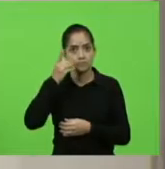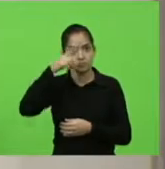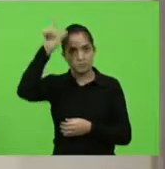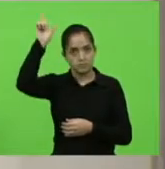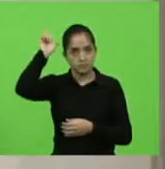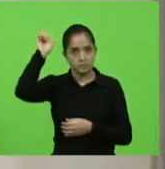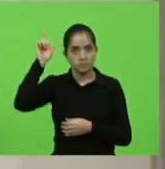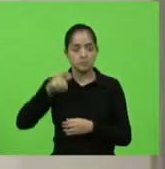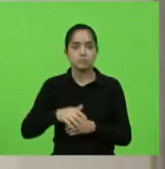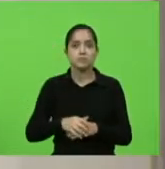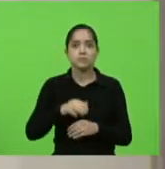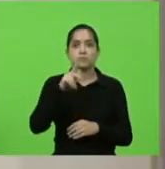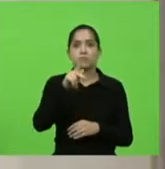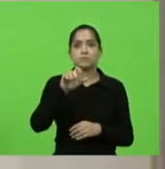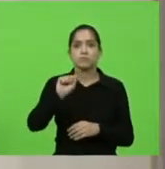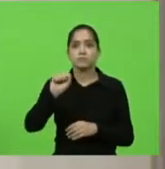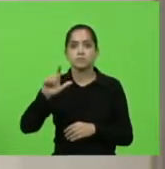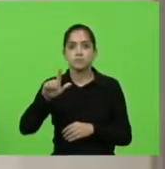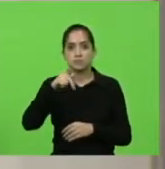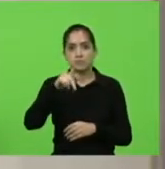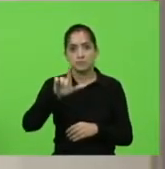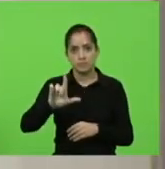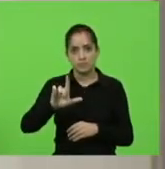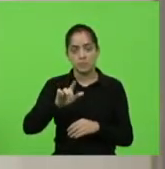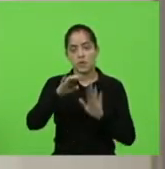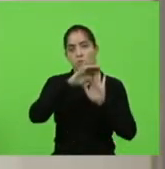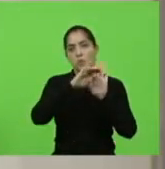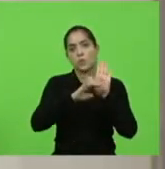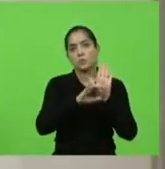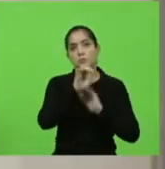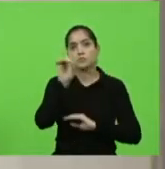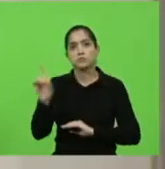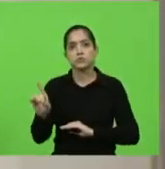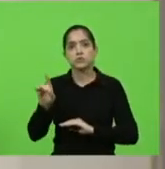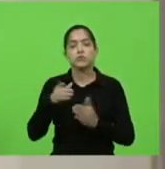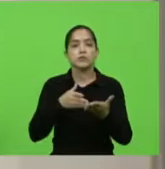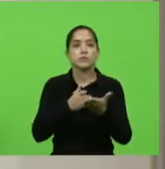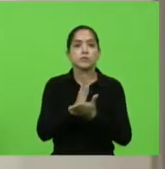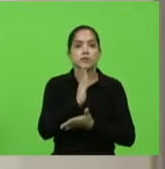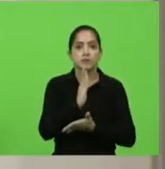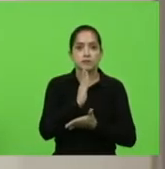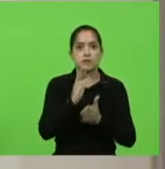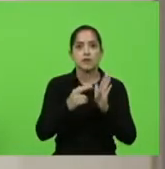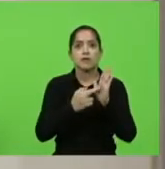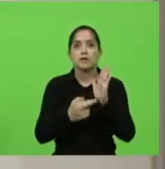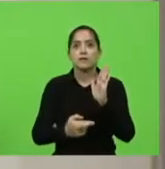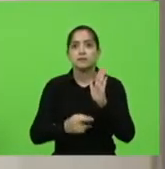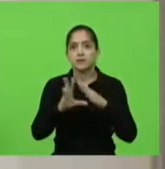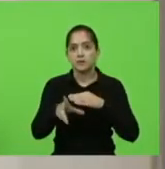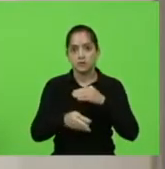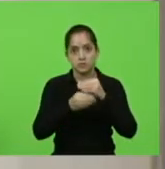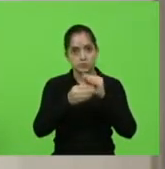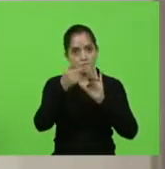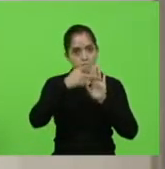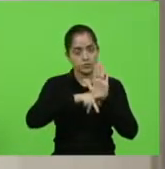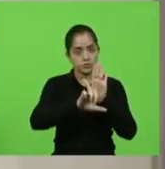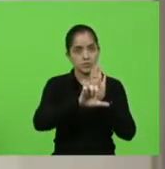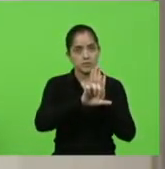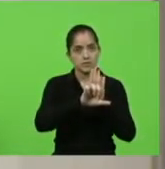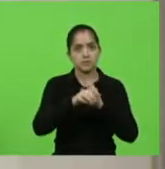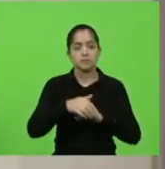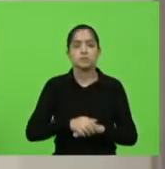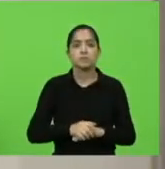Lima, bloco PSL-PL. Ordem do dia. Foram aprovadas as redações finais exaradas aos projetos de